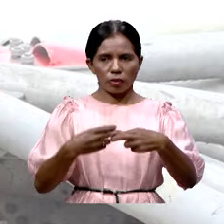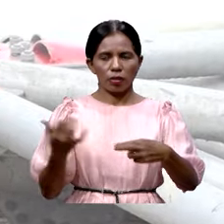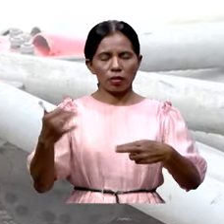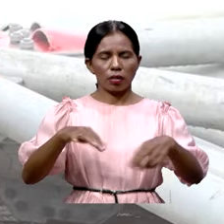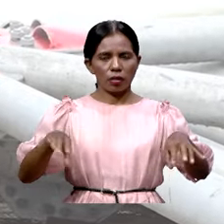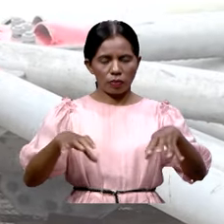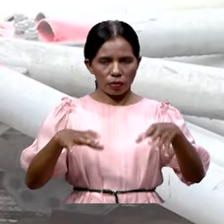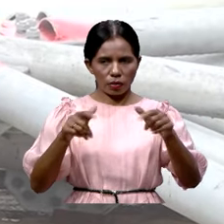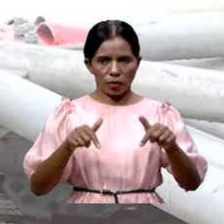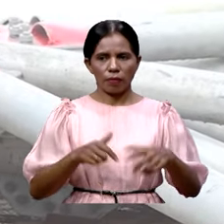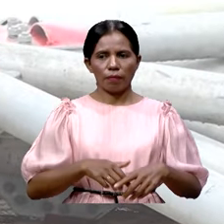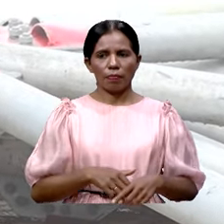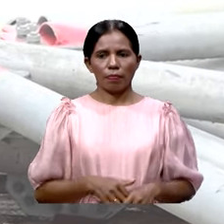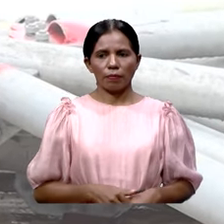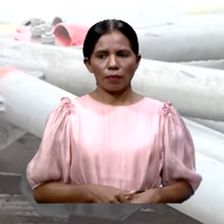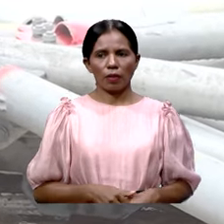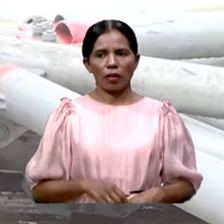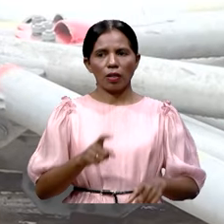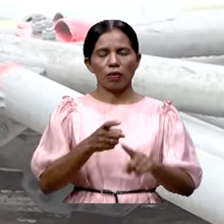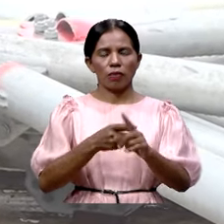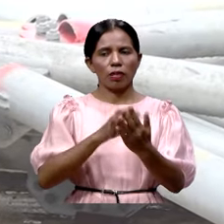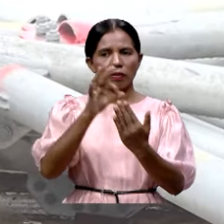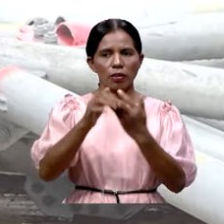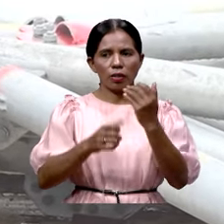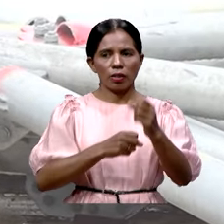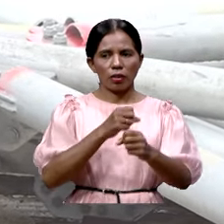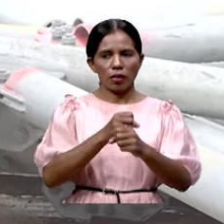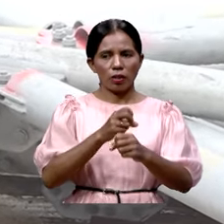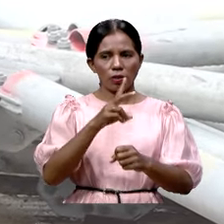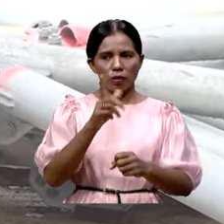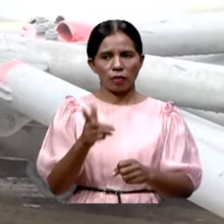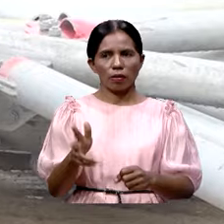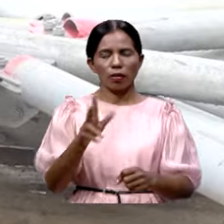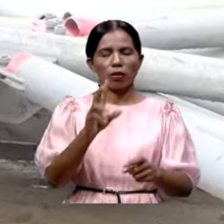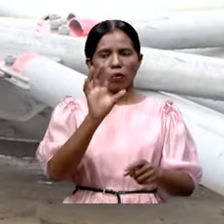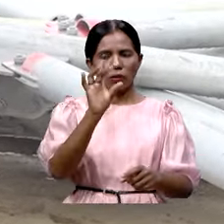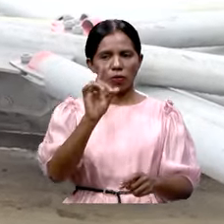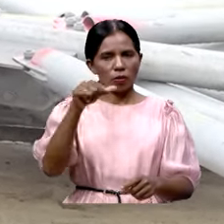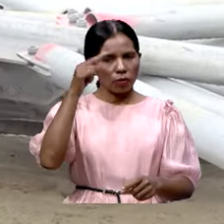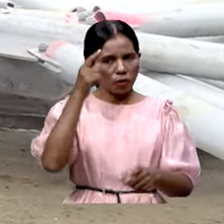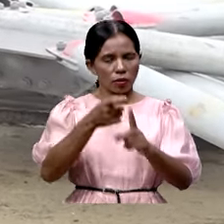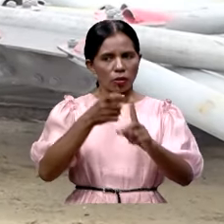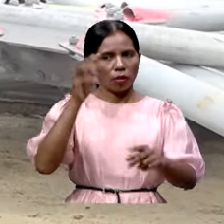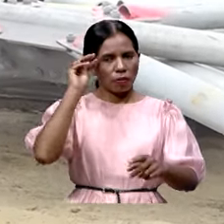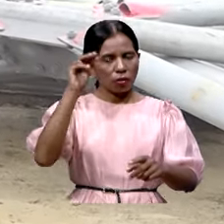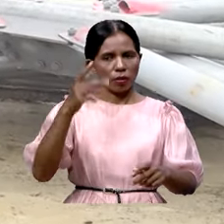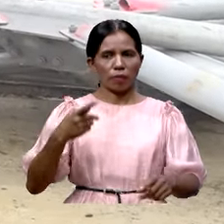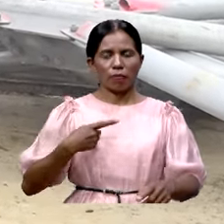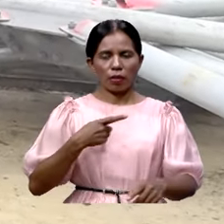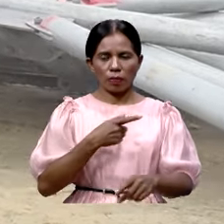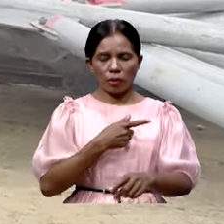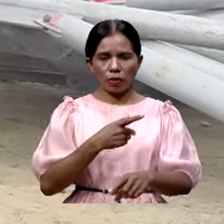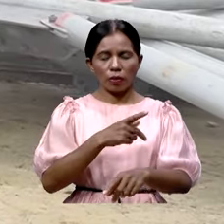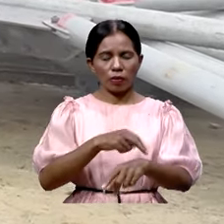dane. E a fula fevereiro tina rio rua na Sentolo, o oitavo governo, li husi ministro ba assunto parlamentar na